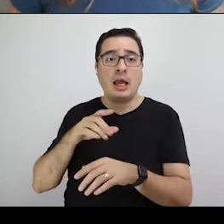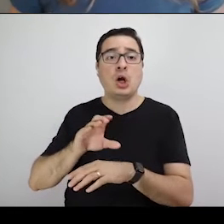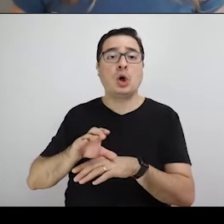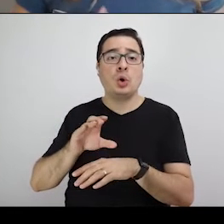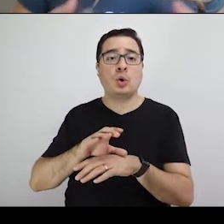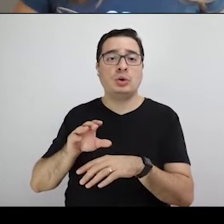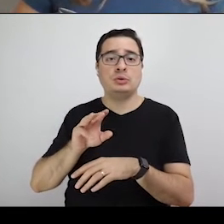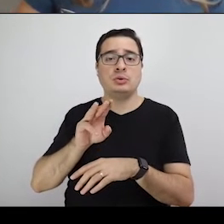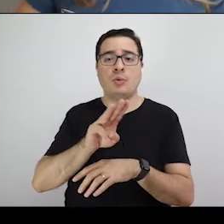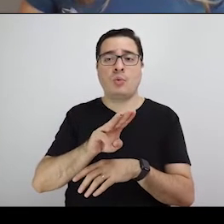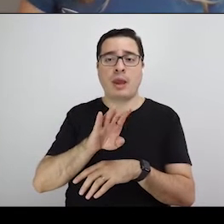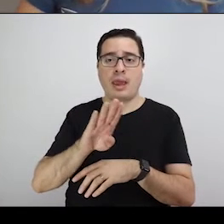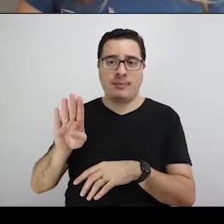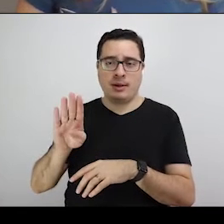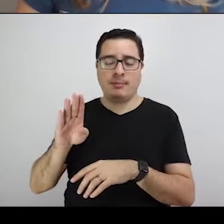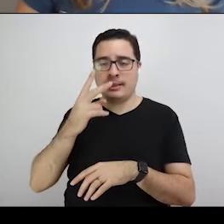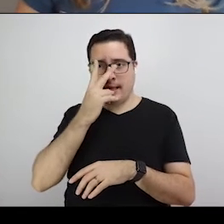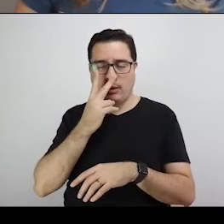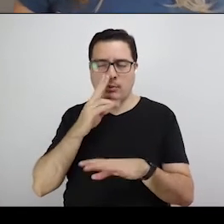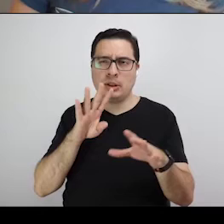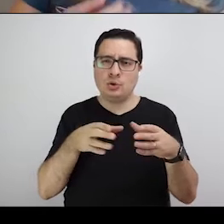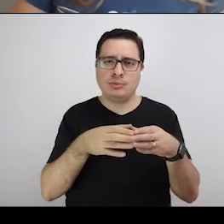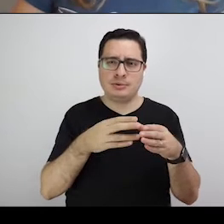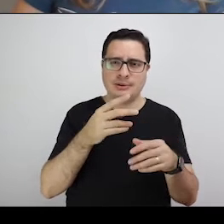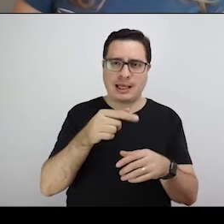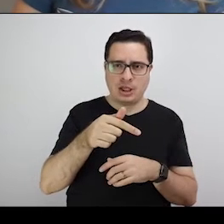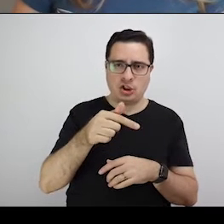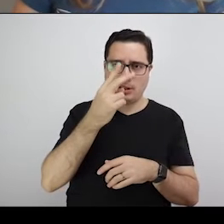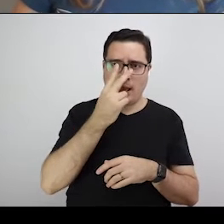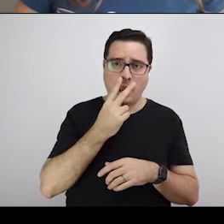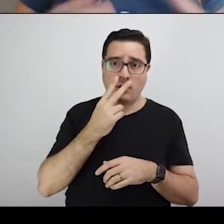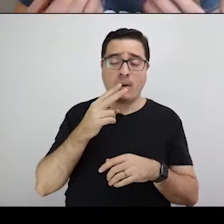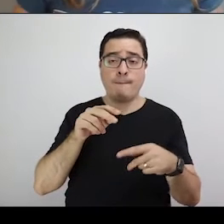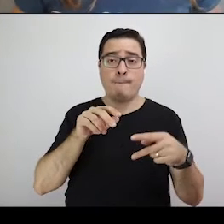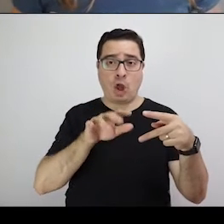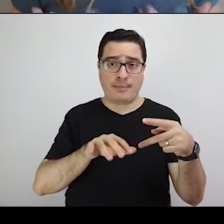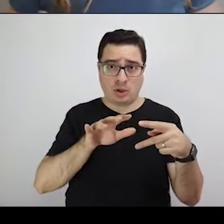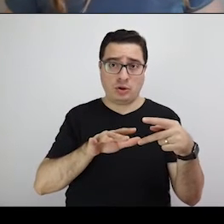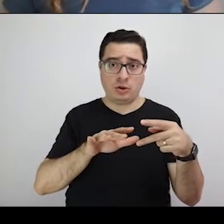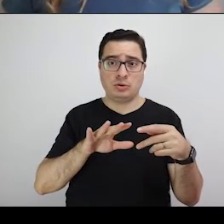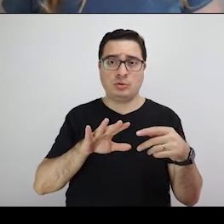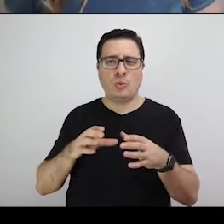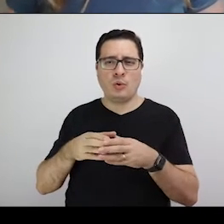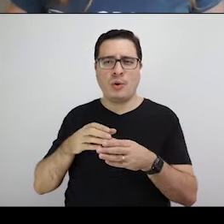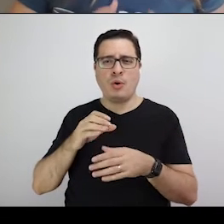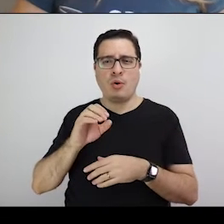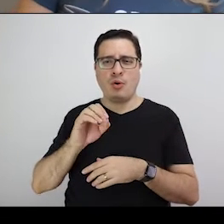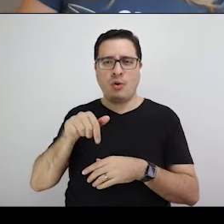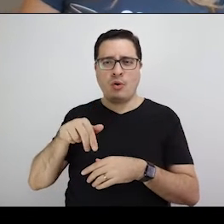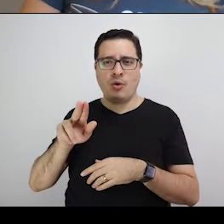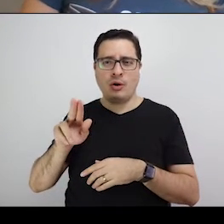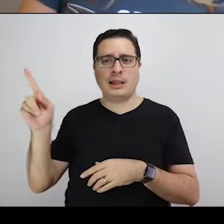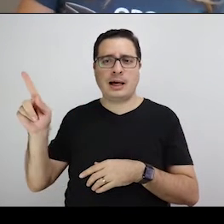para cegos. Era uma turma de 7 cegos, programadores, né, de uma ONG lá no Rio Grande do Sul, em